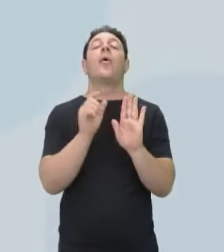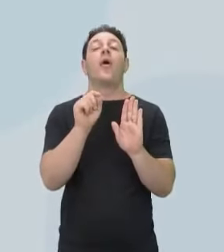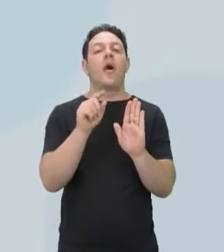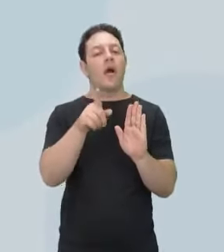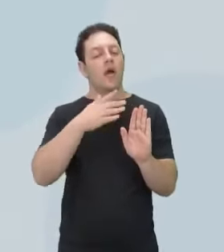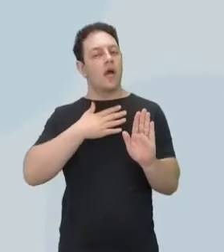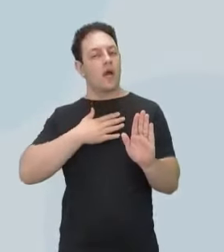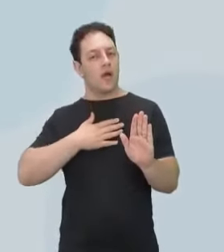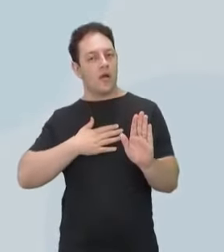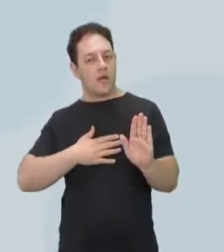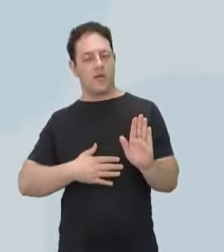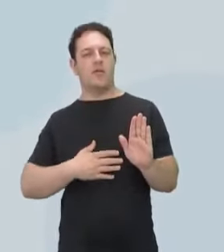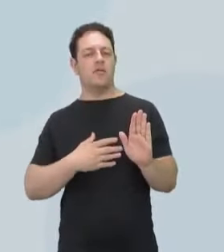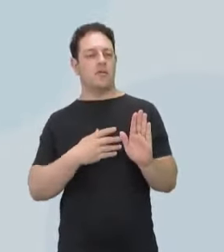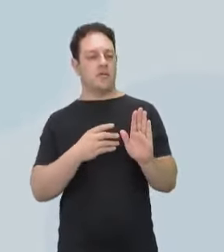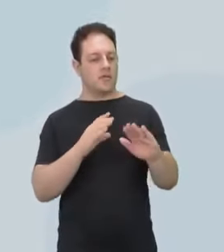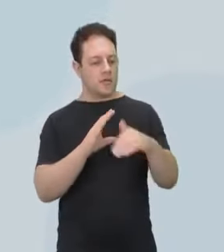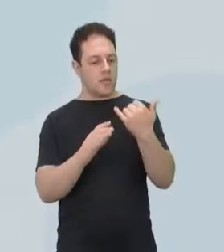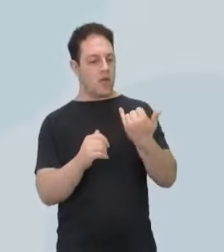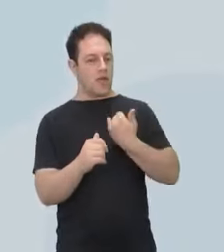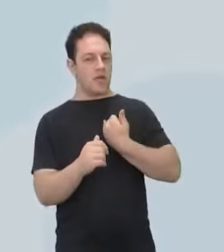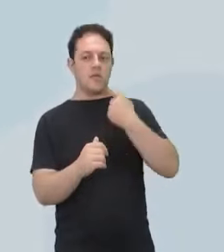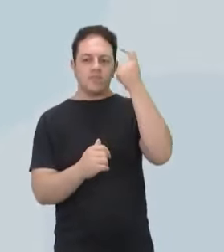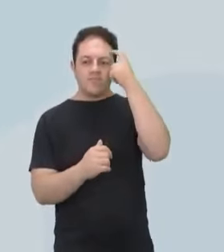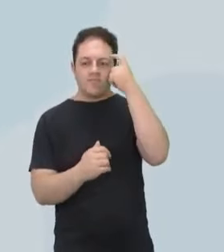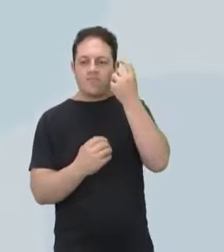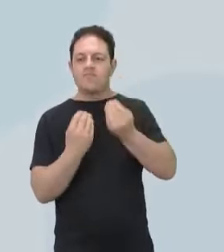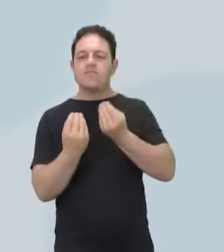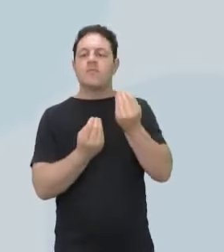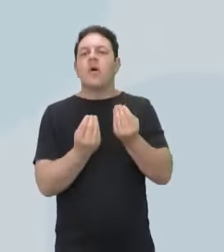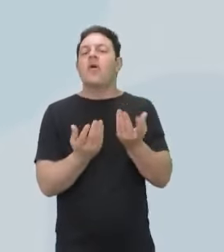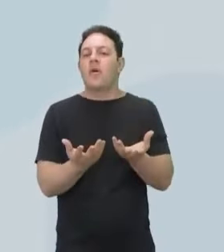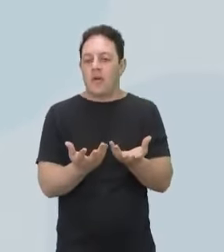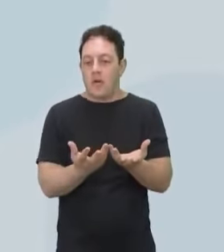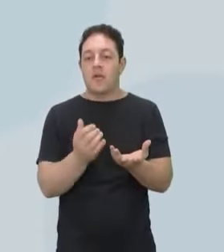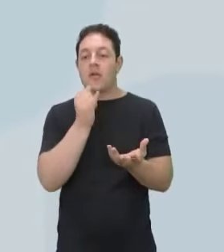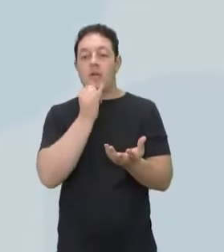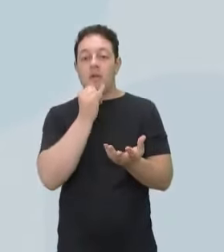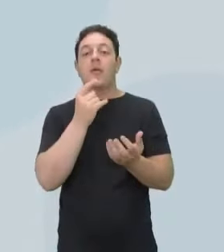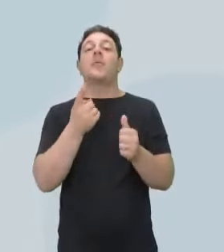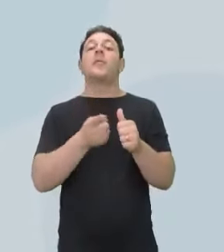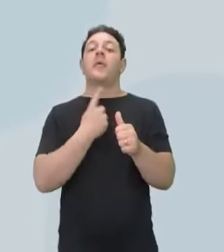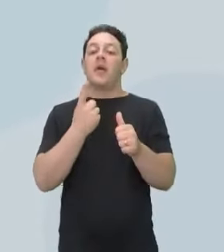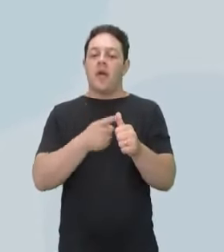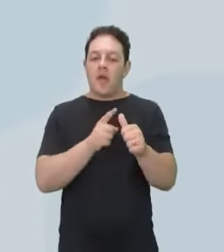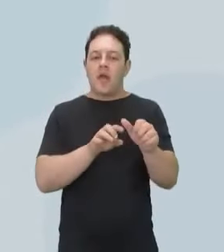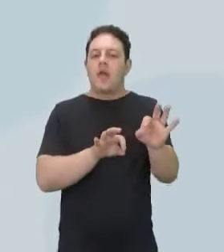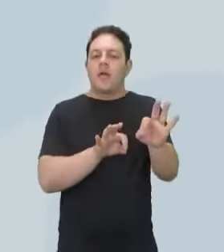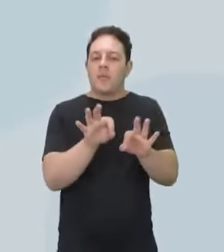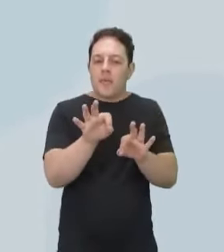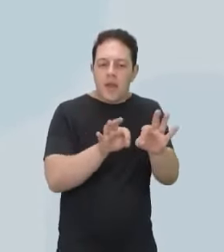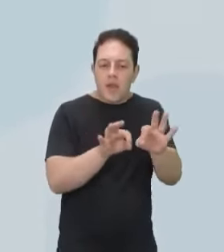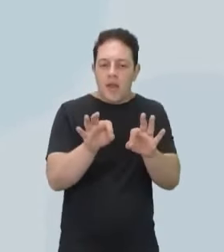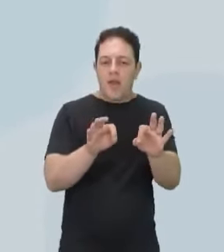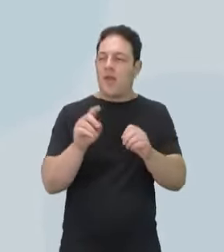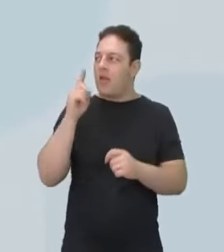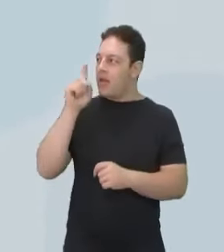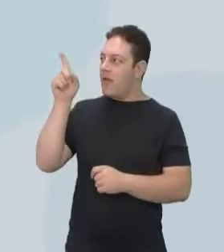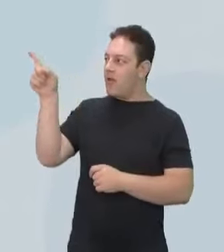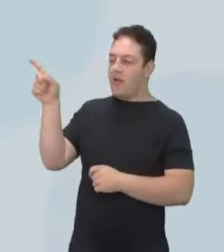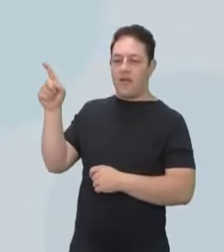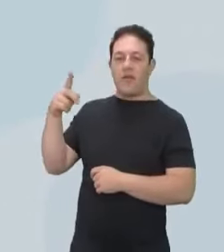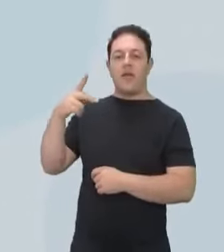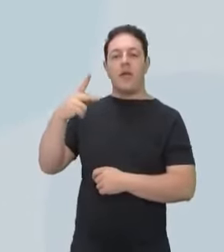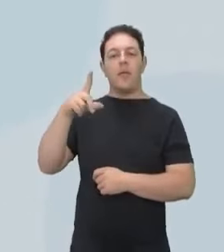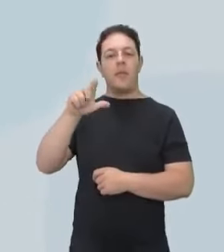você tem que saber o que fazer. Então, mas você só vai saber o que fazer a partir de um plano de contingência, né,